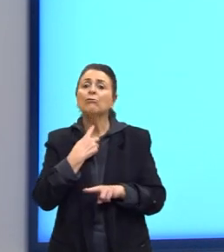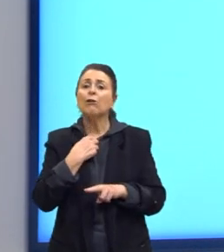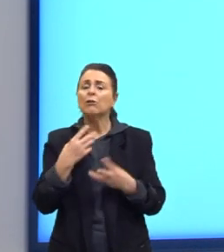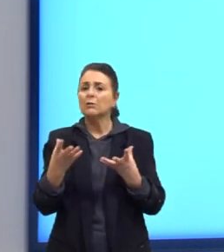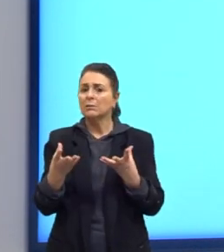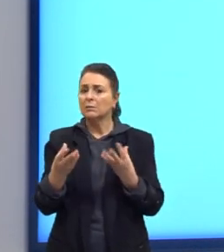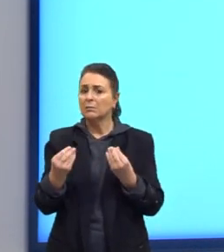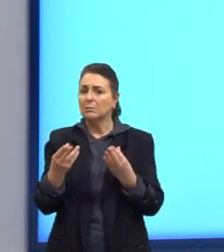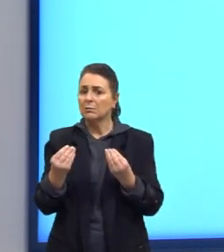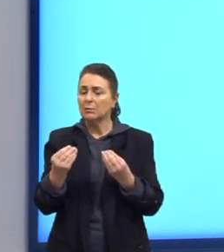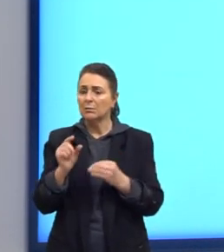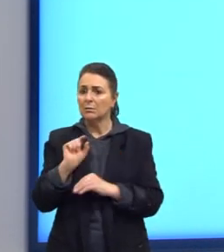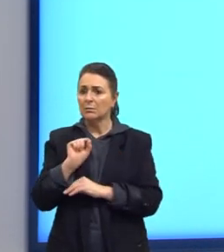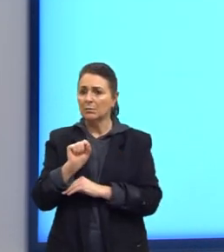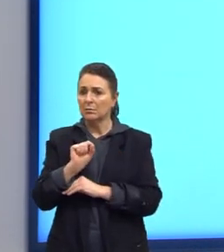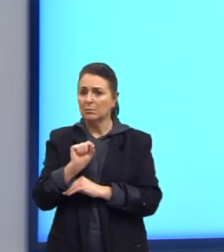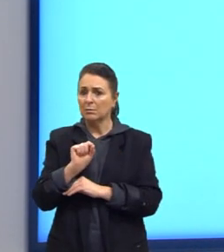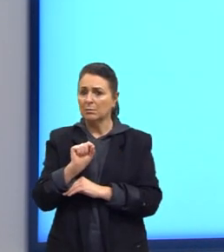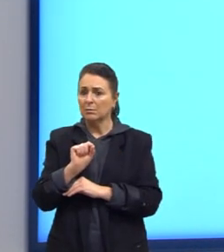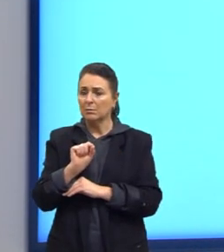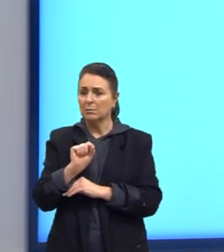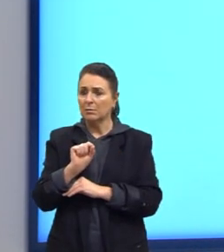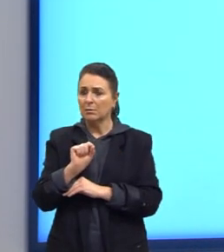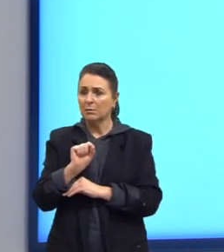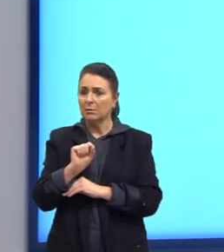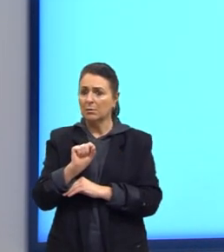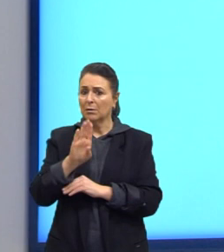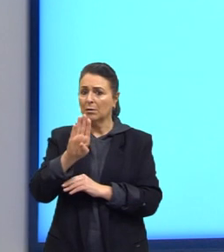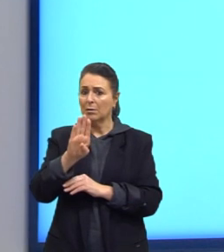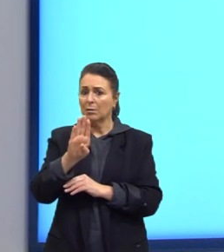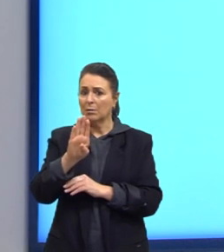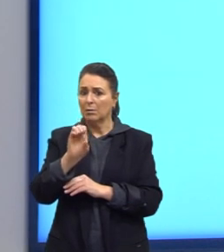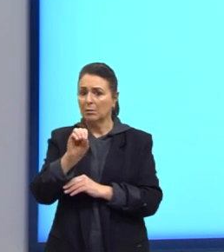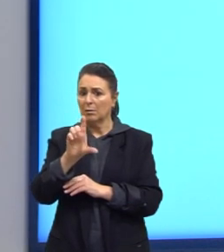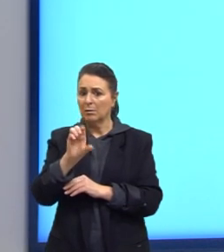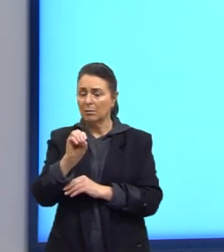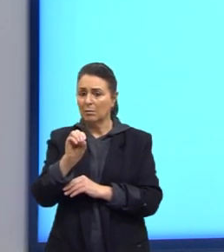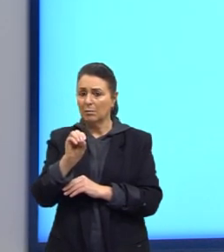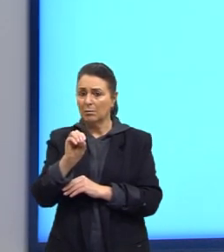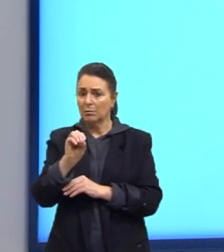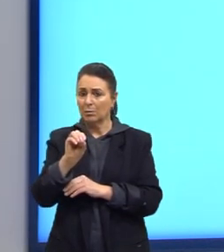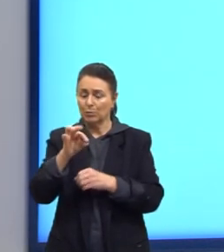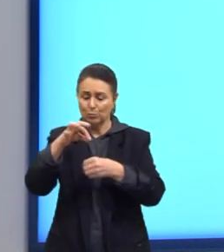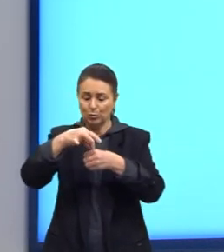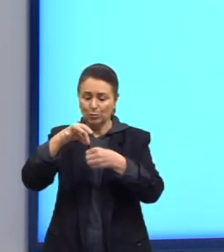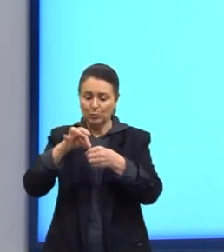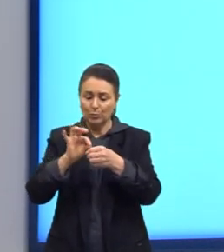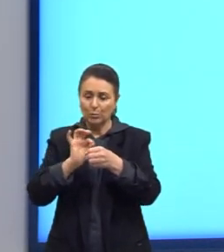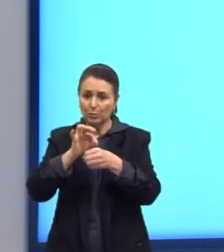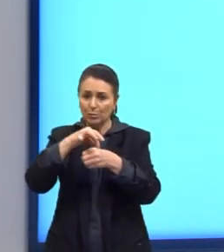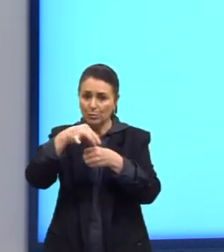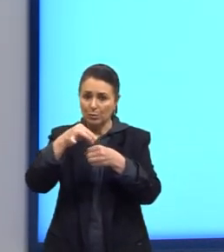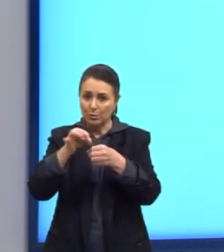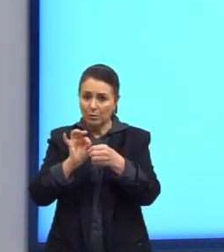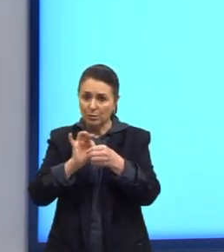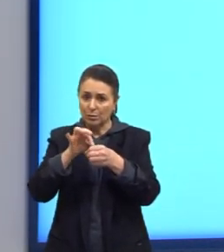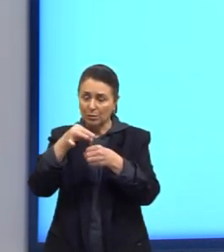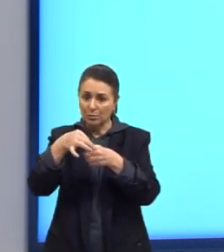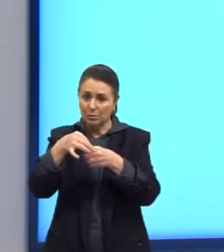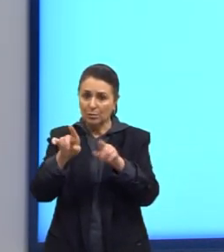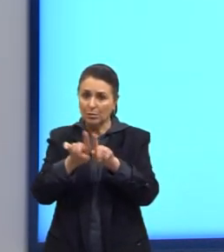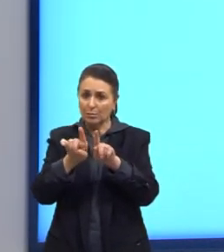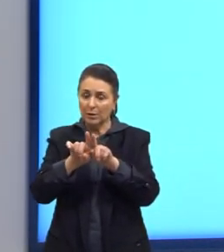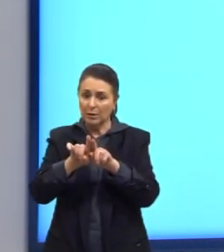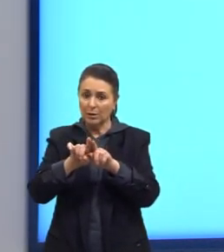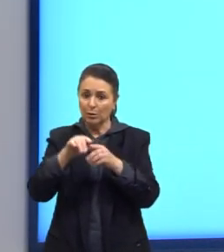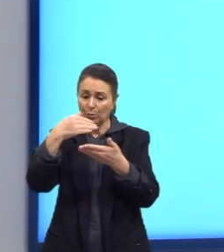de o bolo de morango eu gosto muito de bolo de chocolate